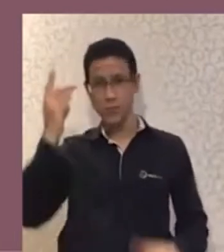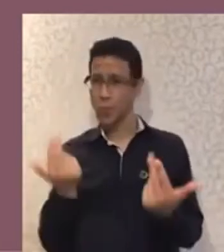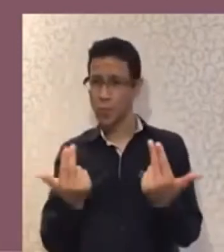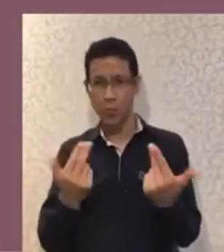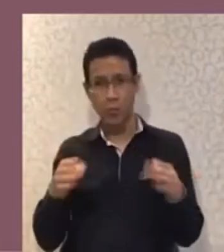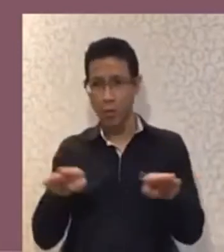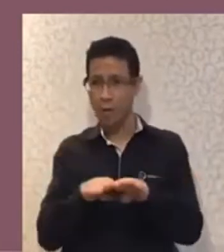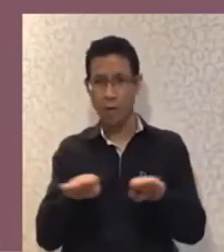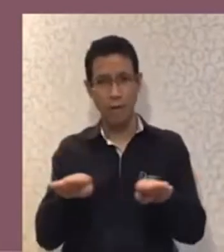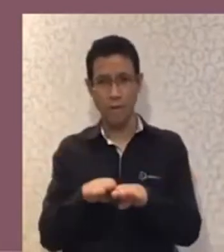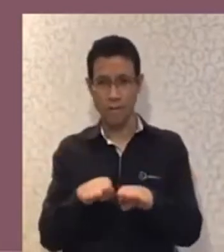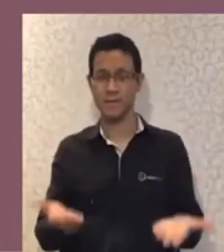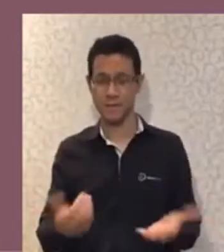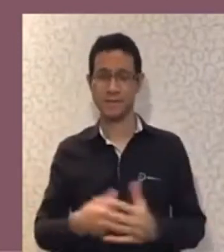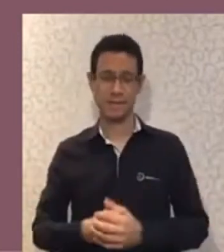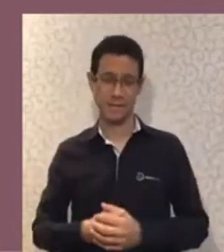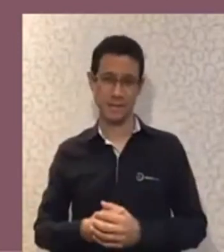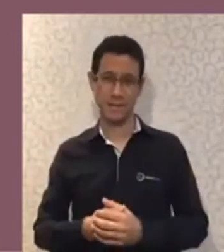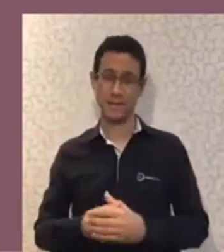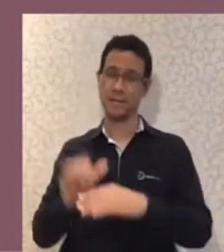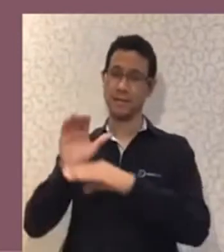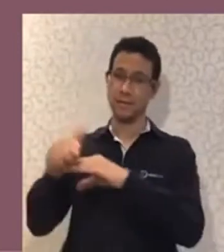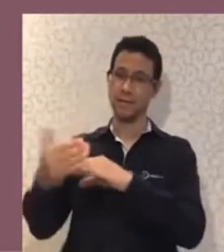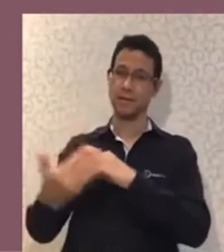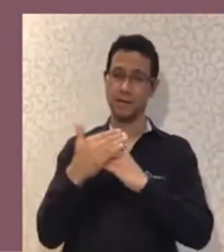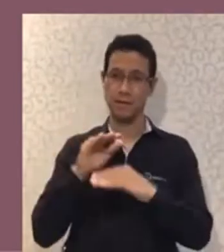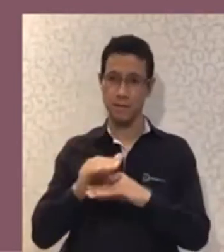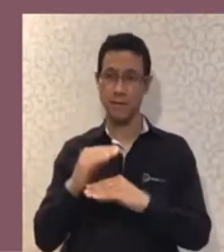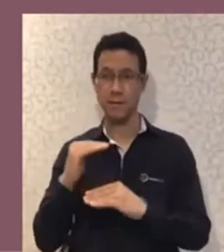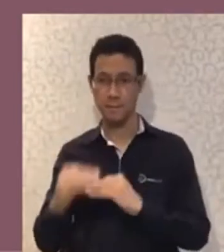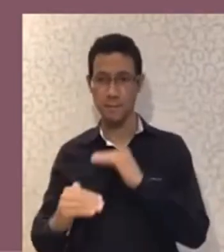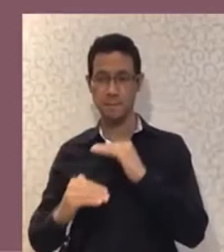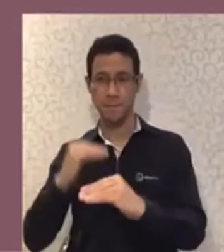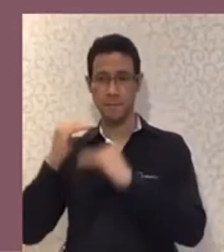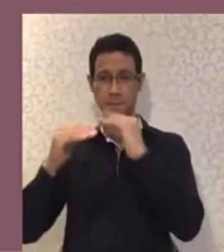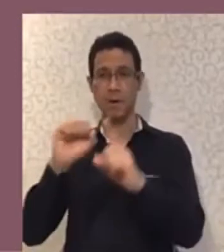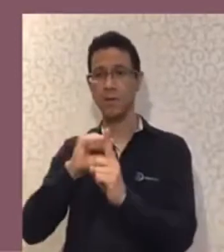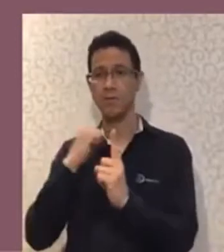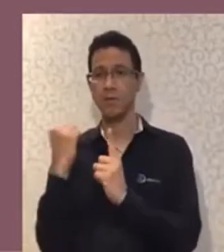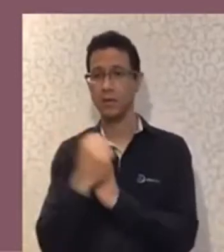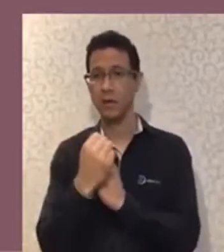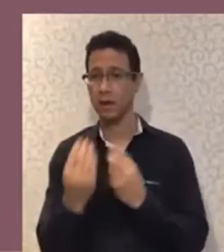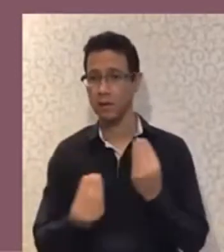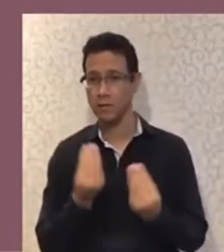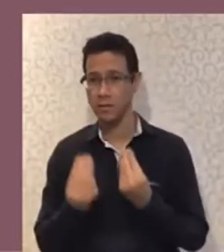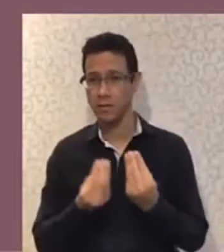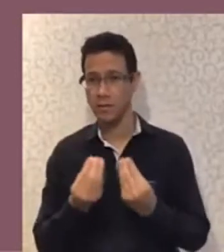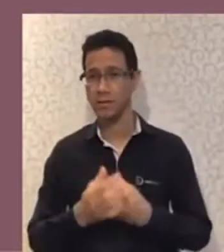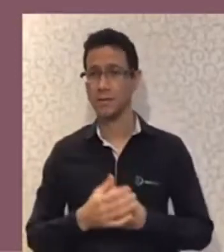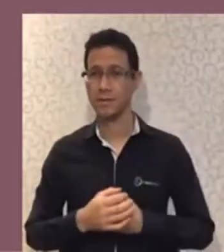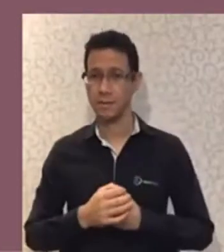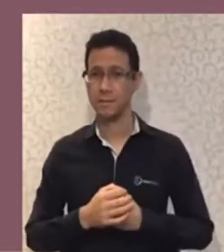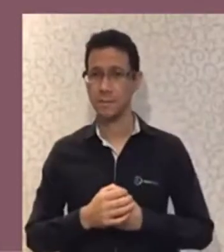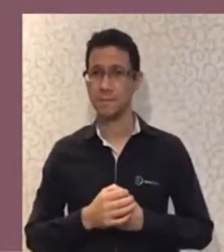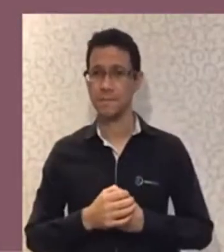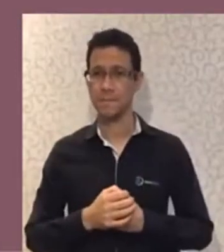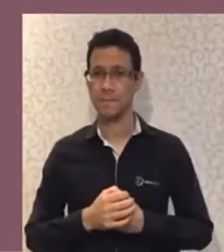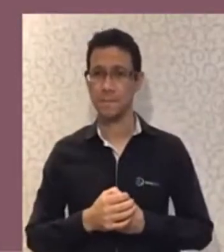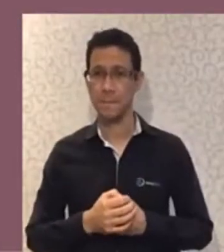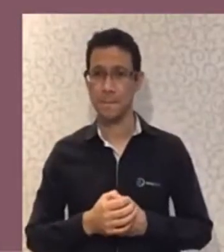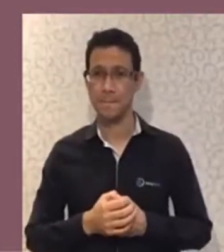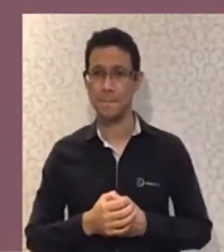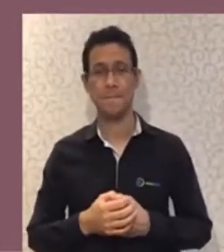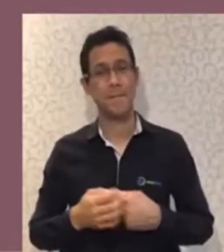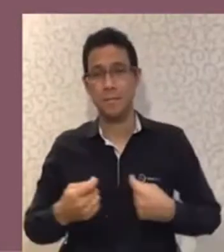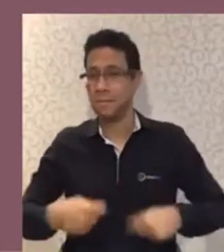convivem, como devem, né, construir essa sociedade em que nós vivemos? A gente tem que